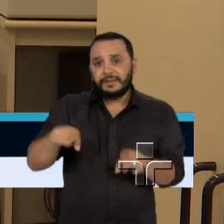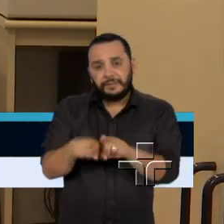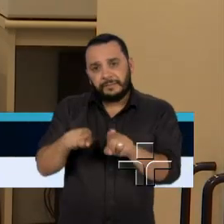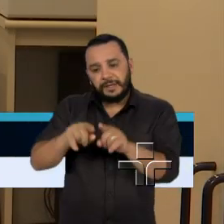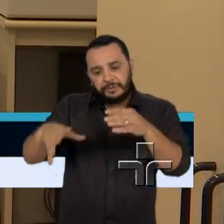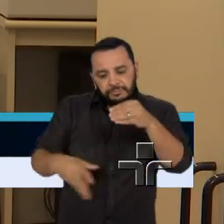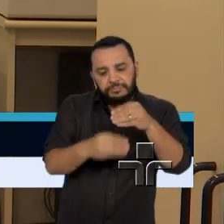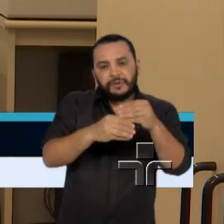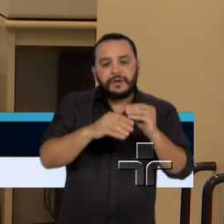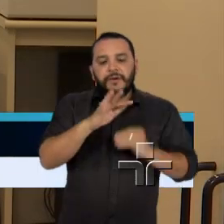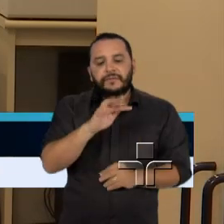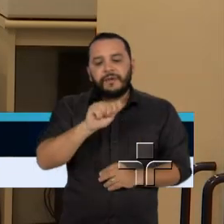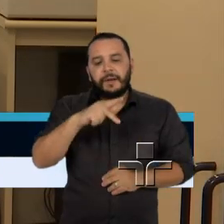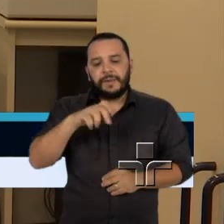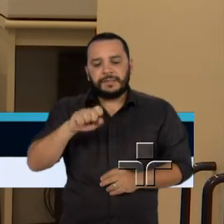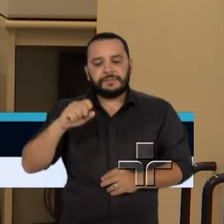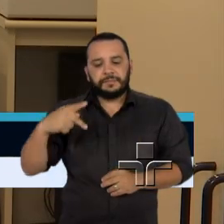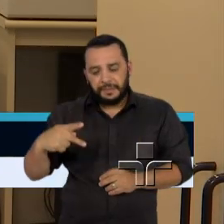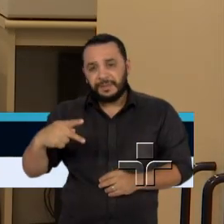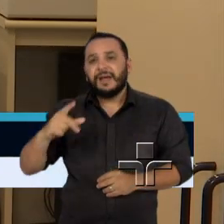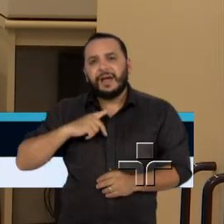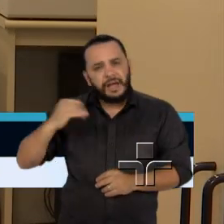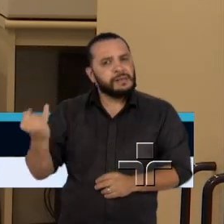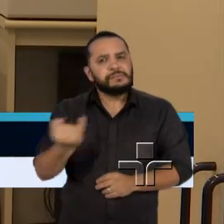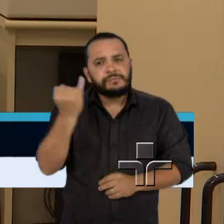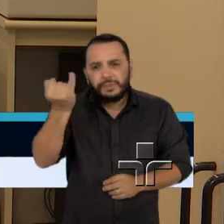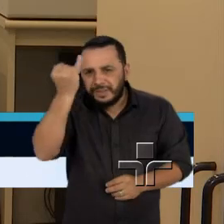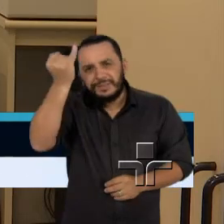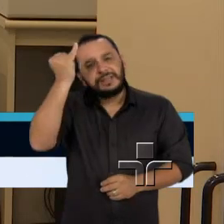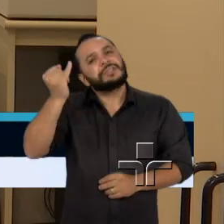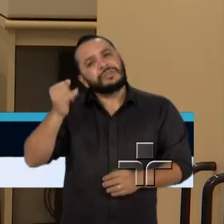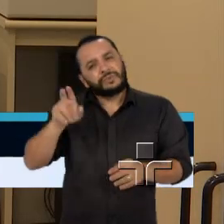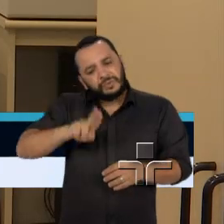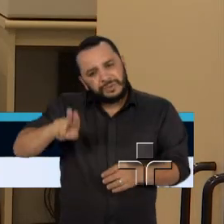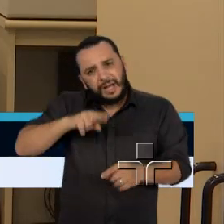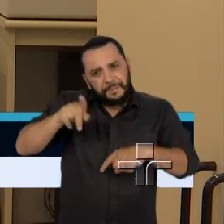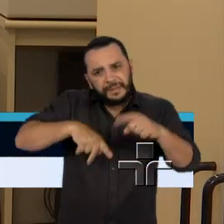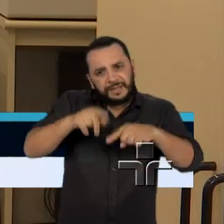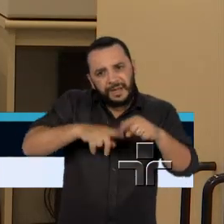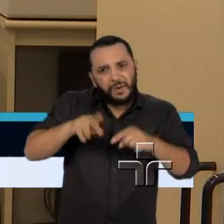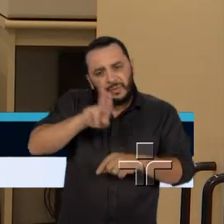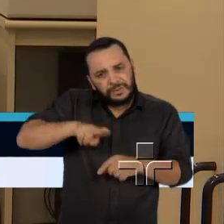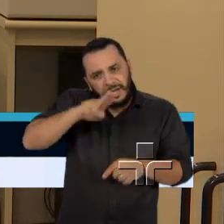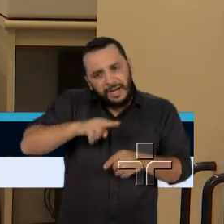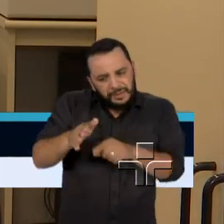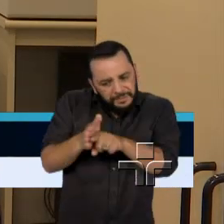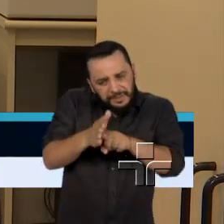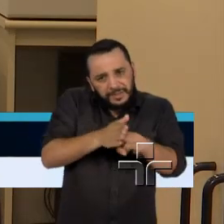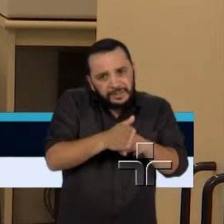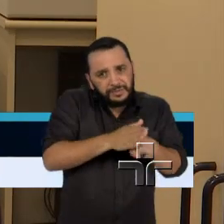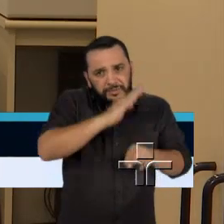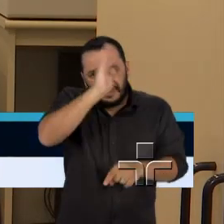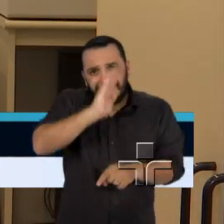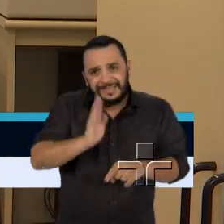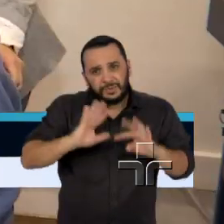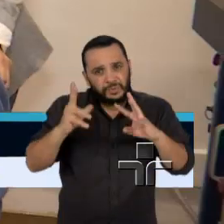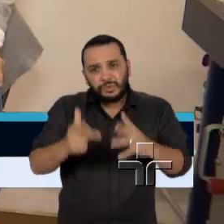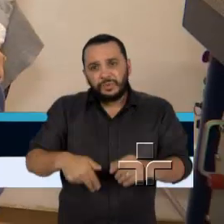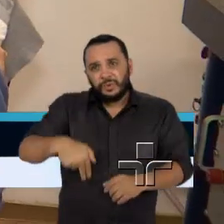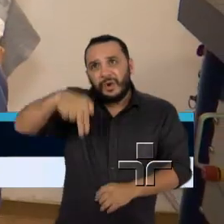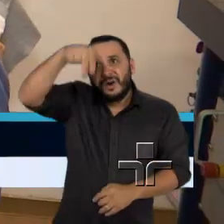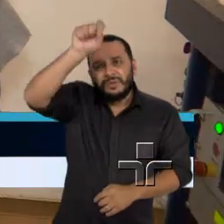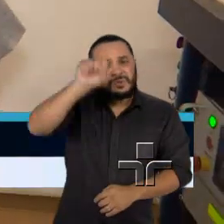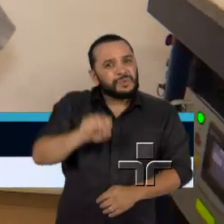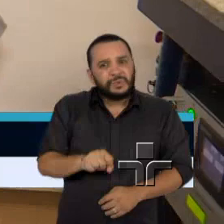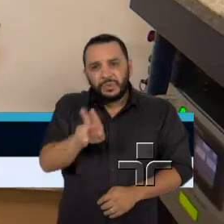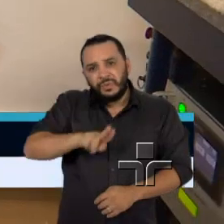Então é um equipamento fundamental, usado por pesquisadores do Brasil inteiro, multiusuário, do Oiapoque ao Chuí. Assim